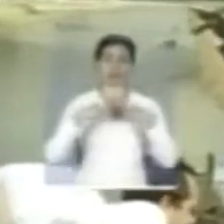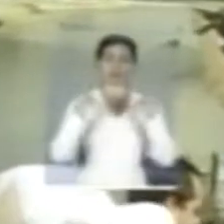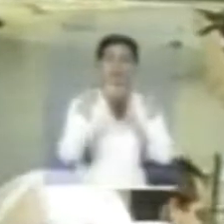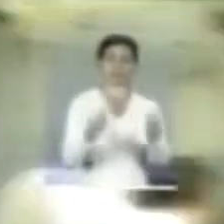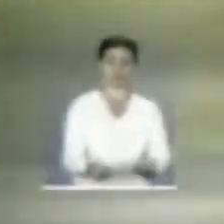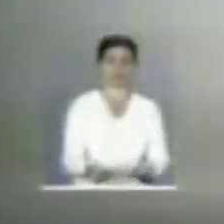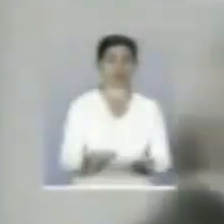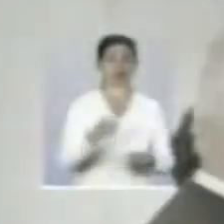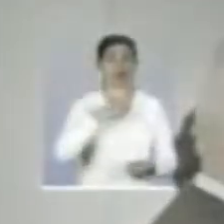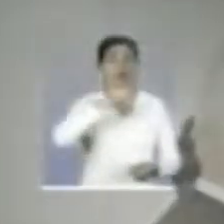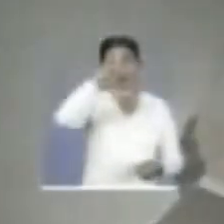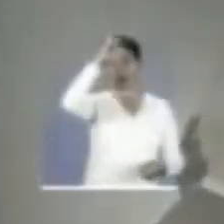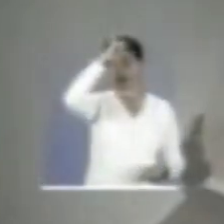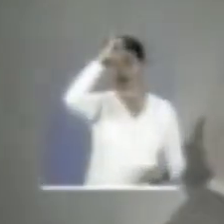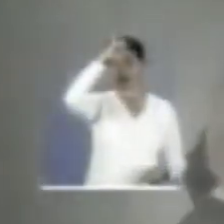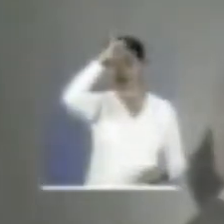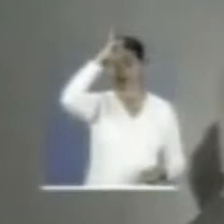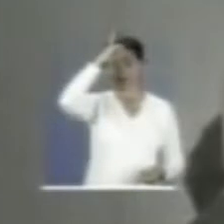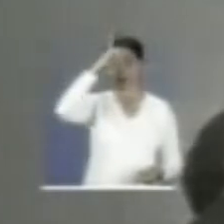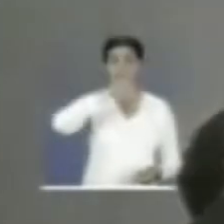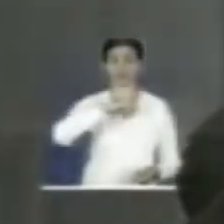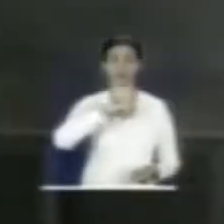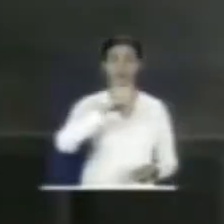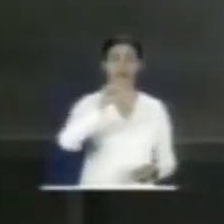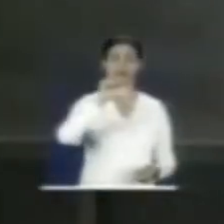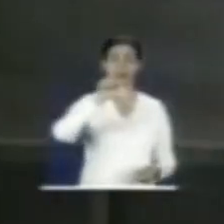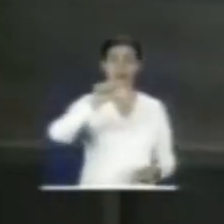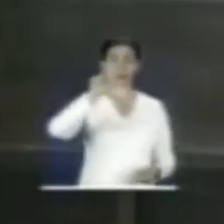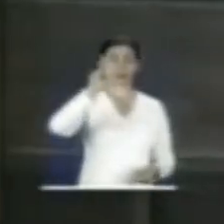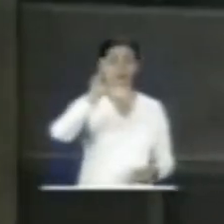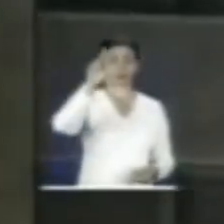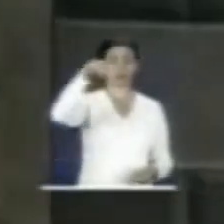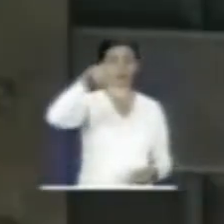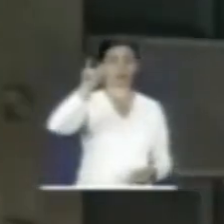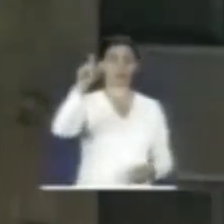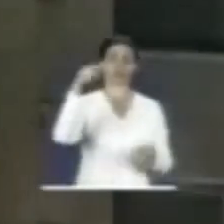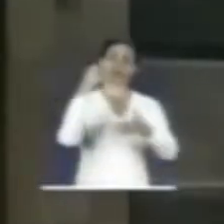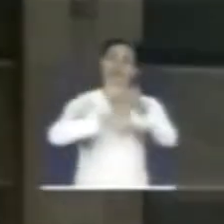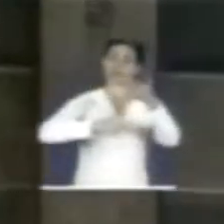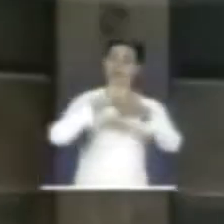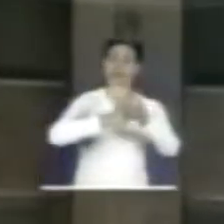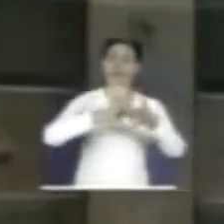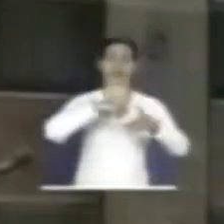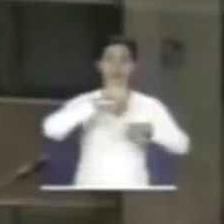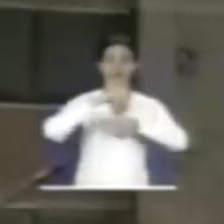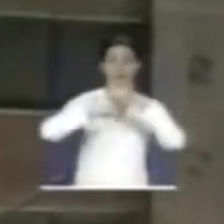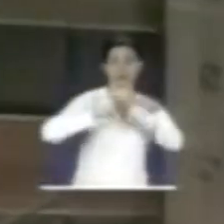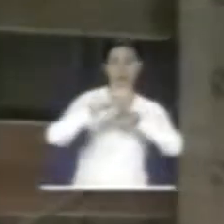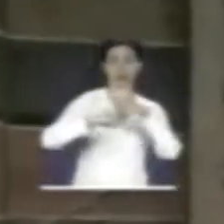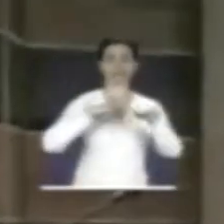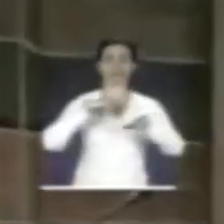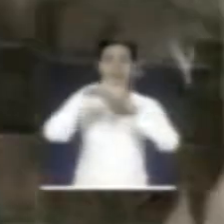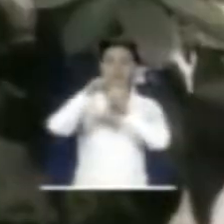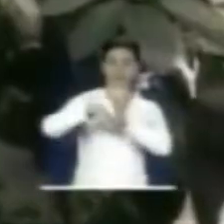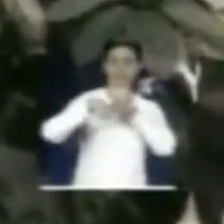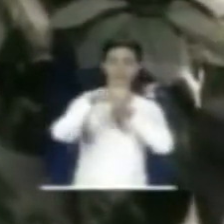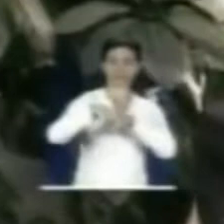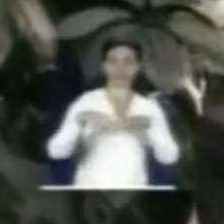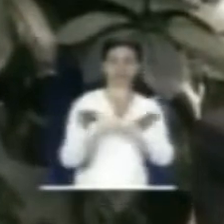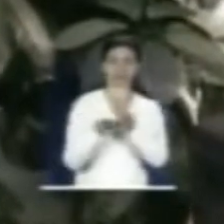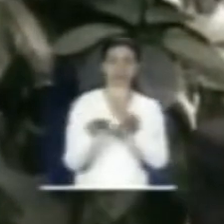empregos. Na Alemanha, Geraldo Alckmin defende a exportação do álcool brasileiro e dos empregos na